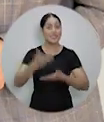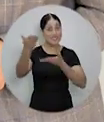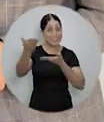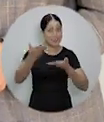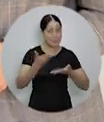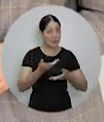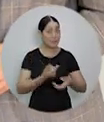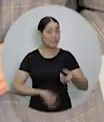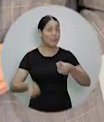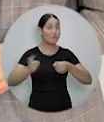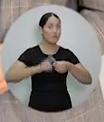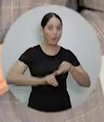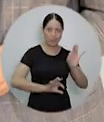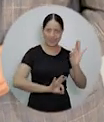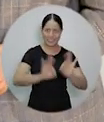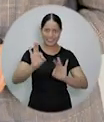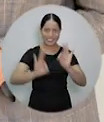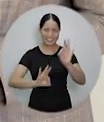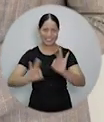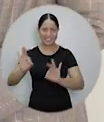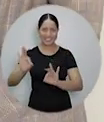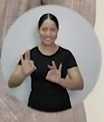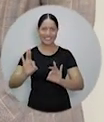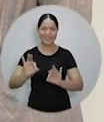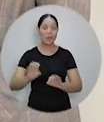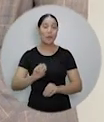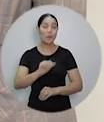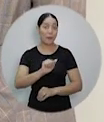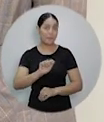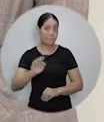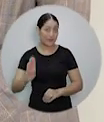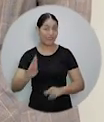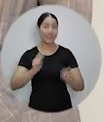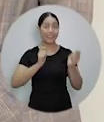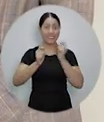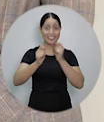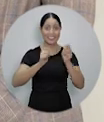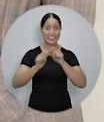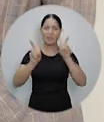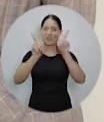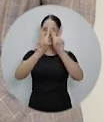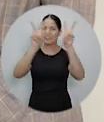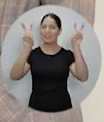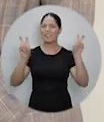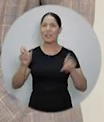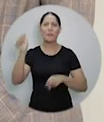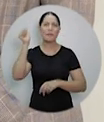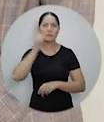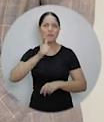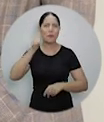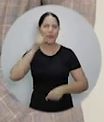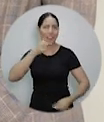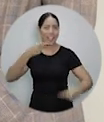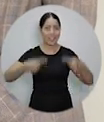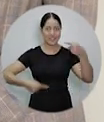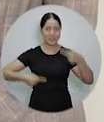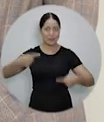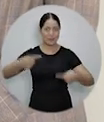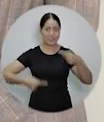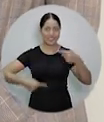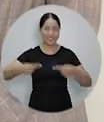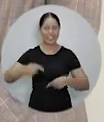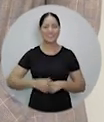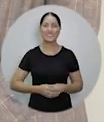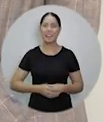Seja bem-vinda de volta, seja bem-vindo de volta neste programa OAB Entrevista, onde estamos falando sobre elas na política. E neste